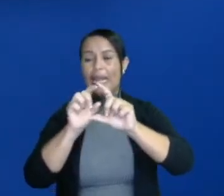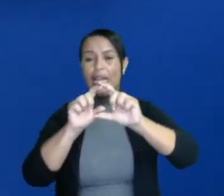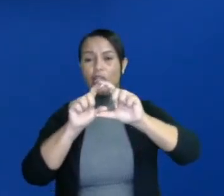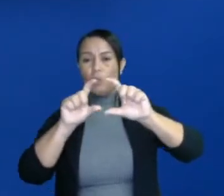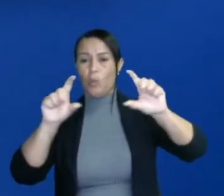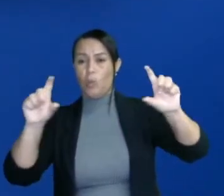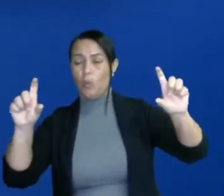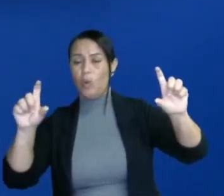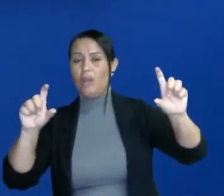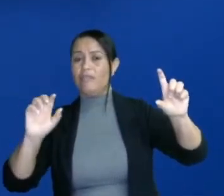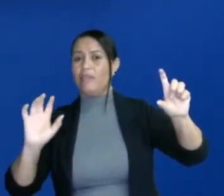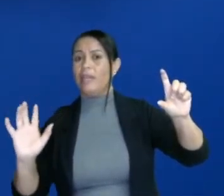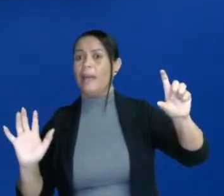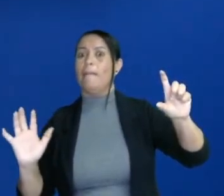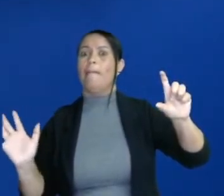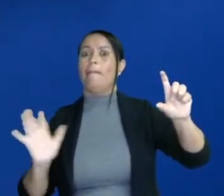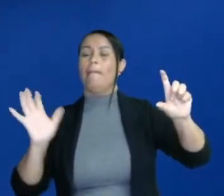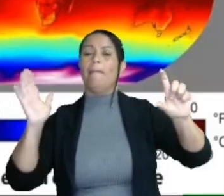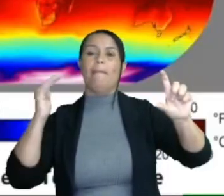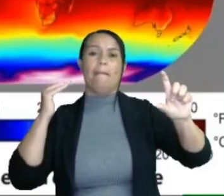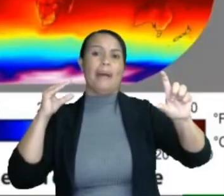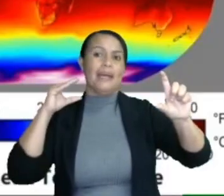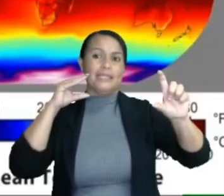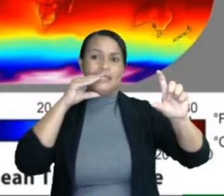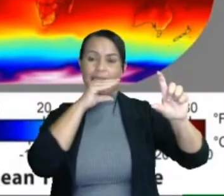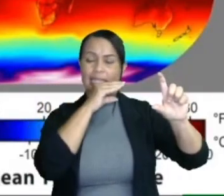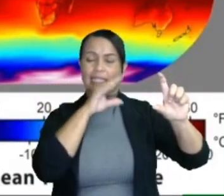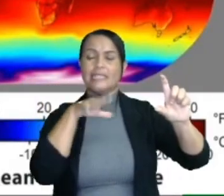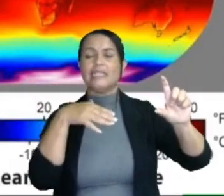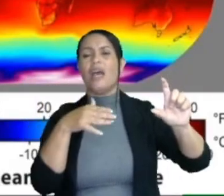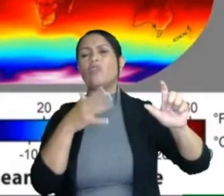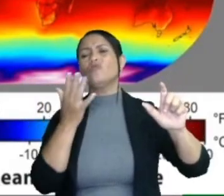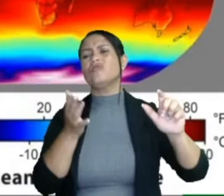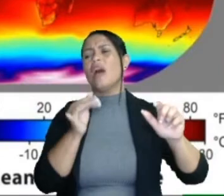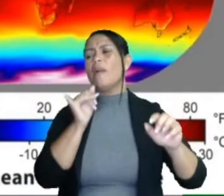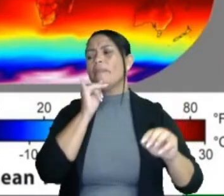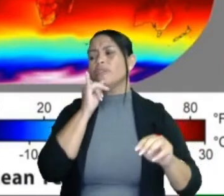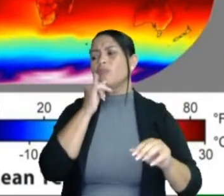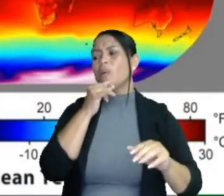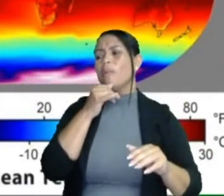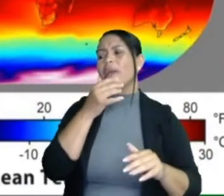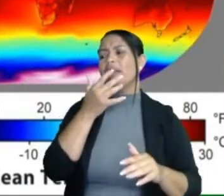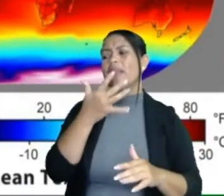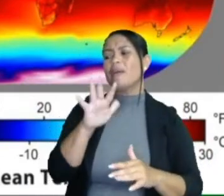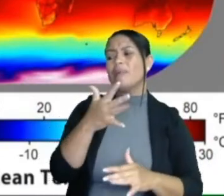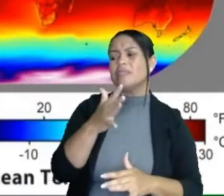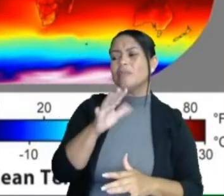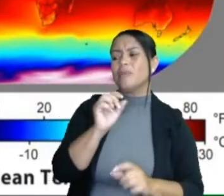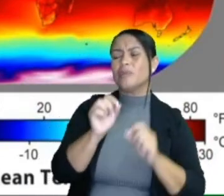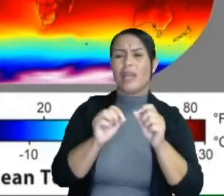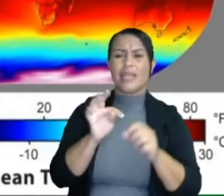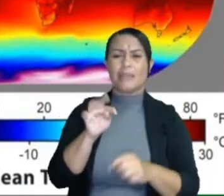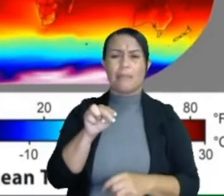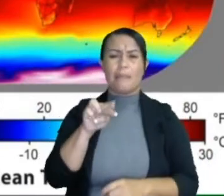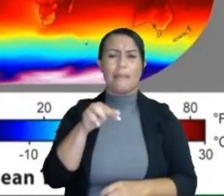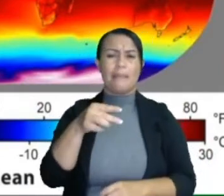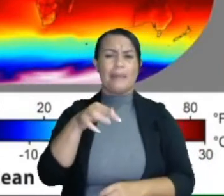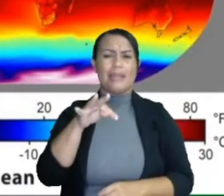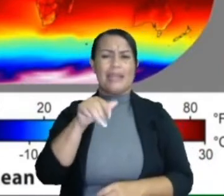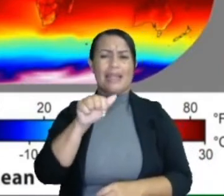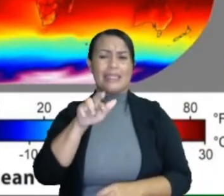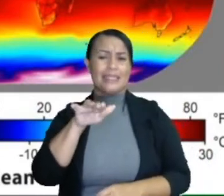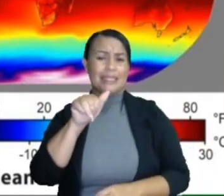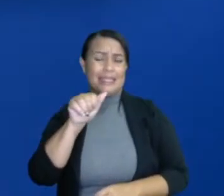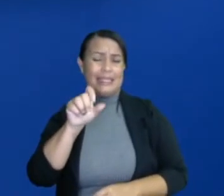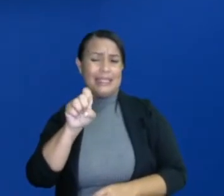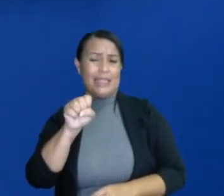muito mais elevadas. Já as regiões temperadas, elas variam, elas não recebem a mesma quantidade de radiação solar que, por exemplo, a zona